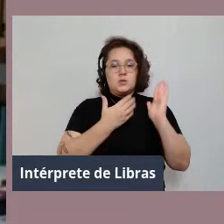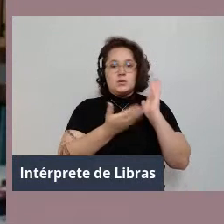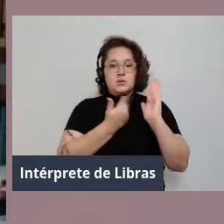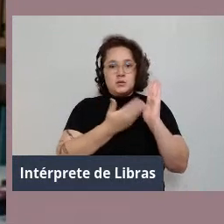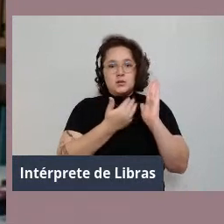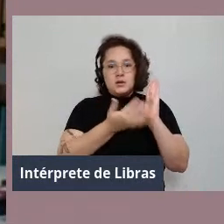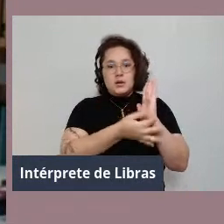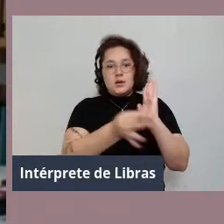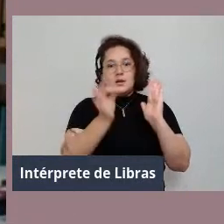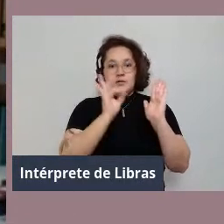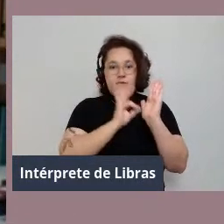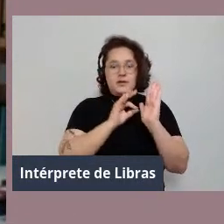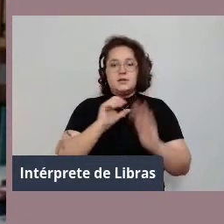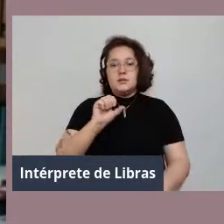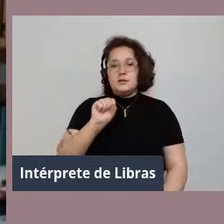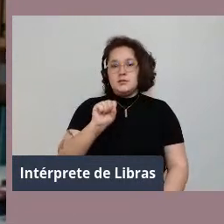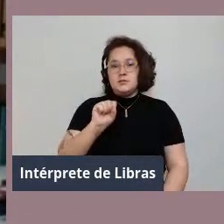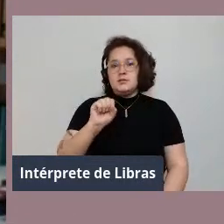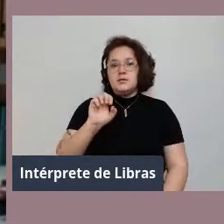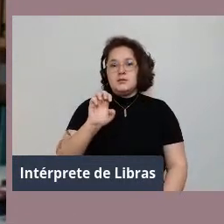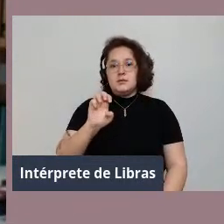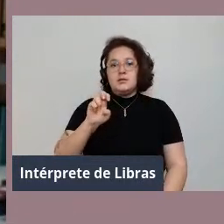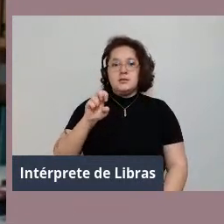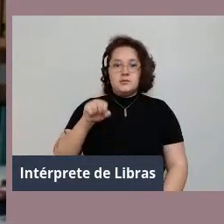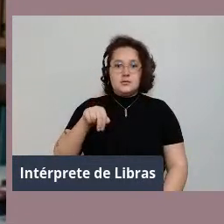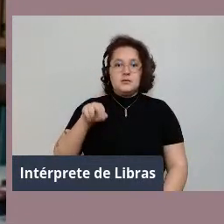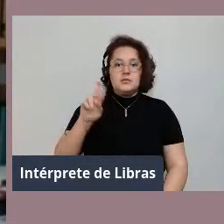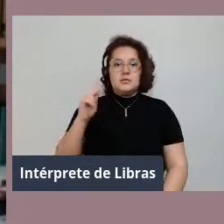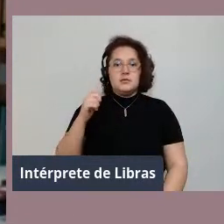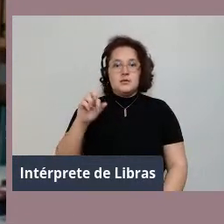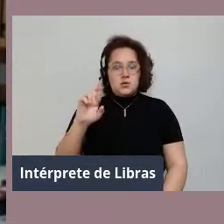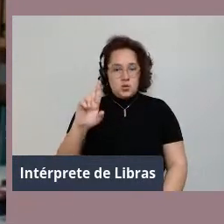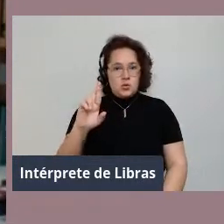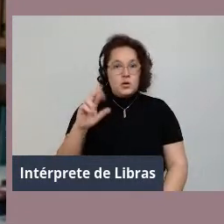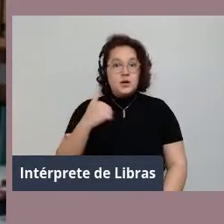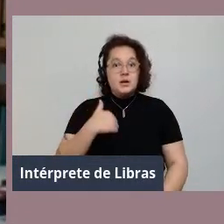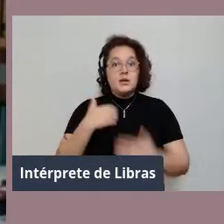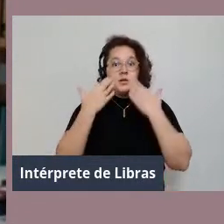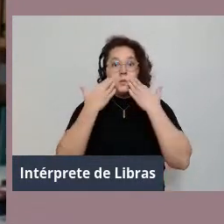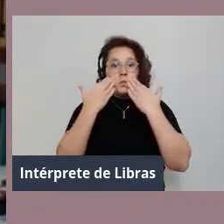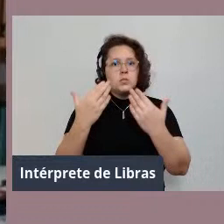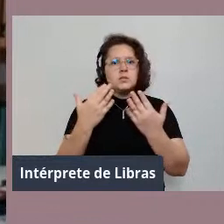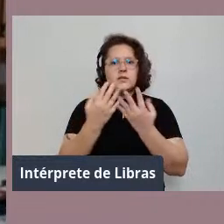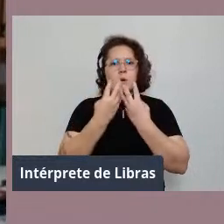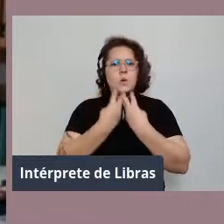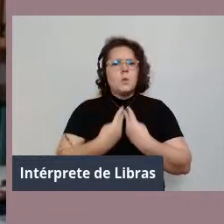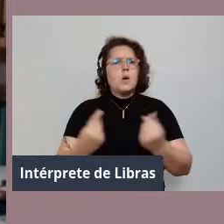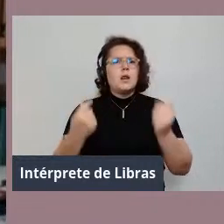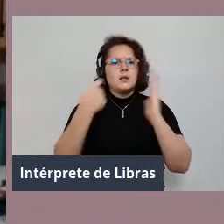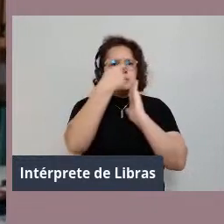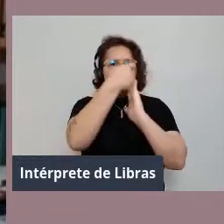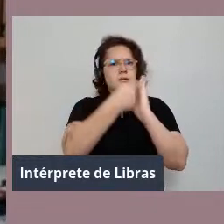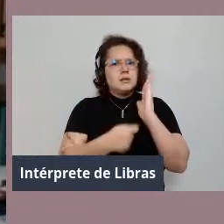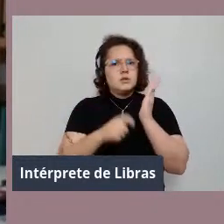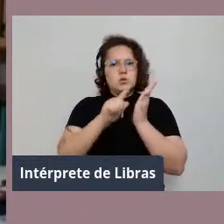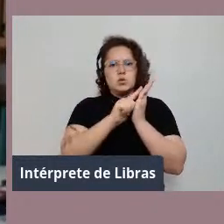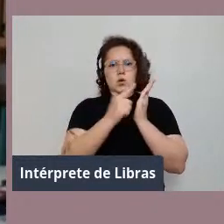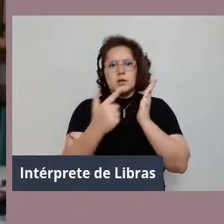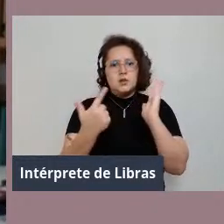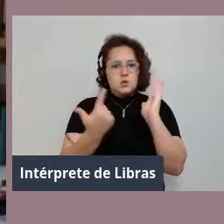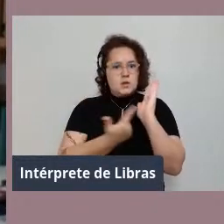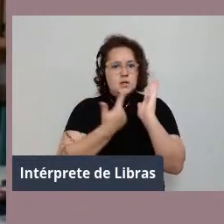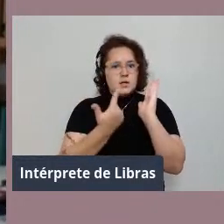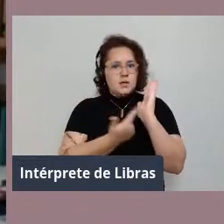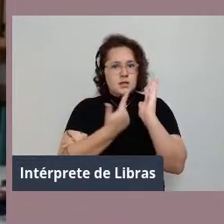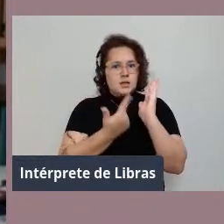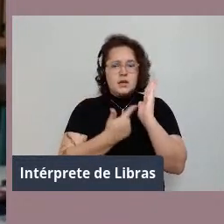Senhor, que então representava a vanguarda absoluta em qualidade de textos jornalísticos e literários e